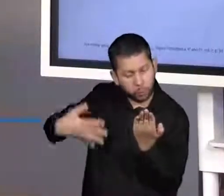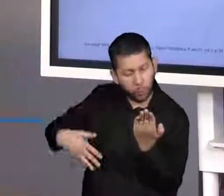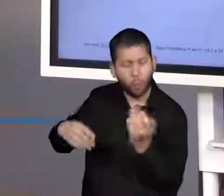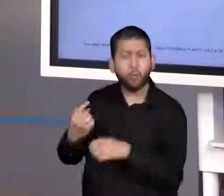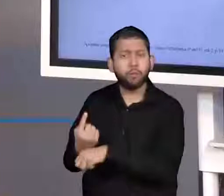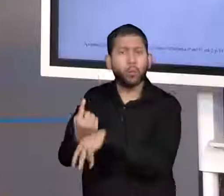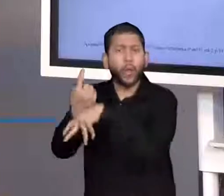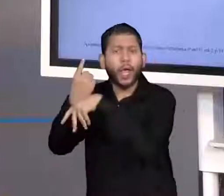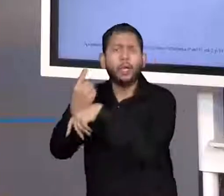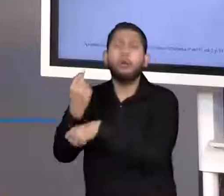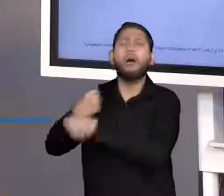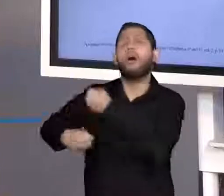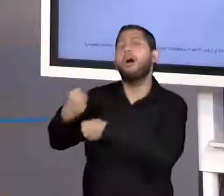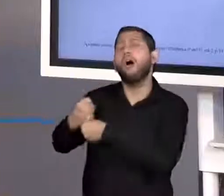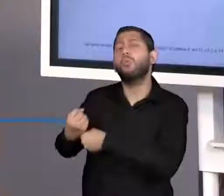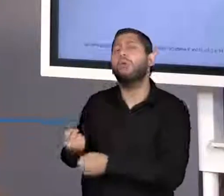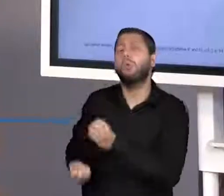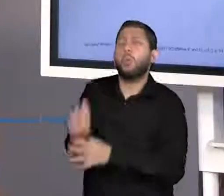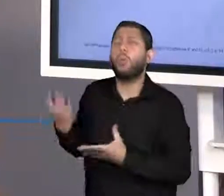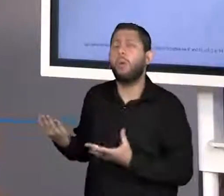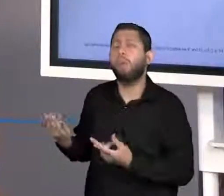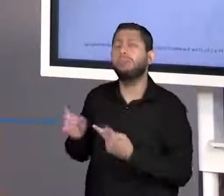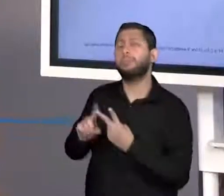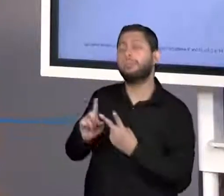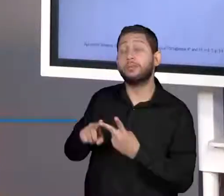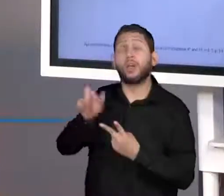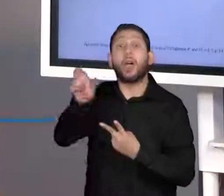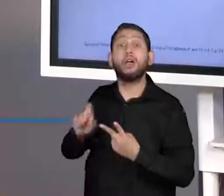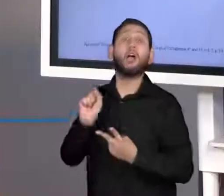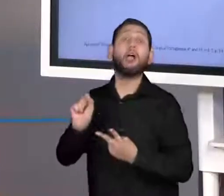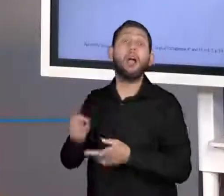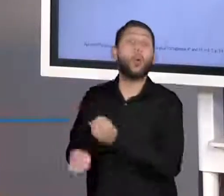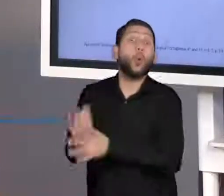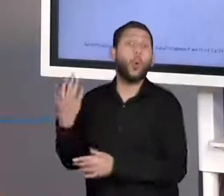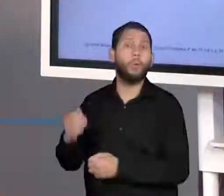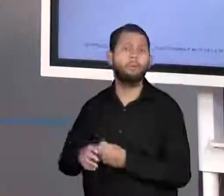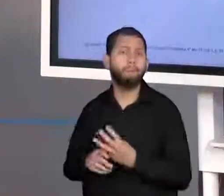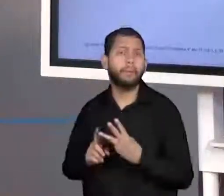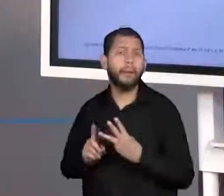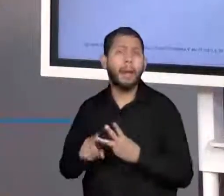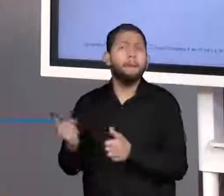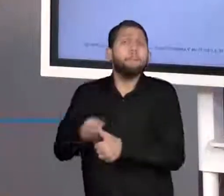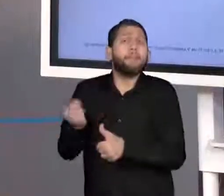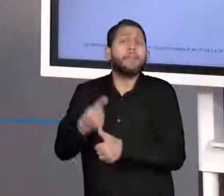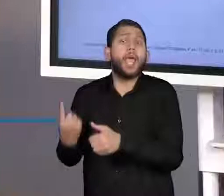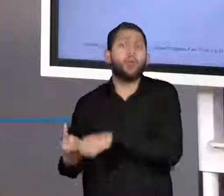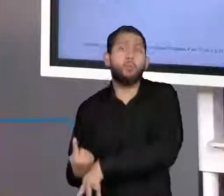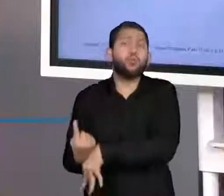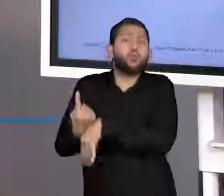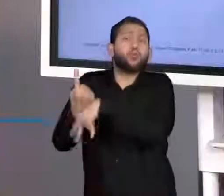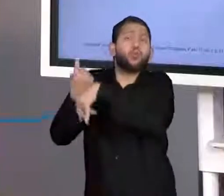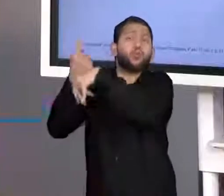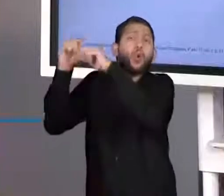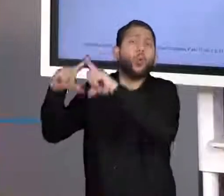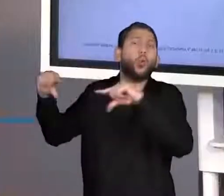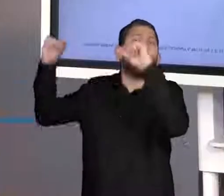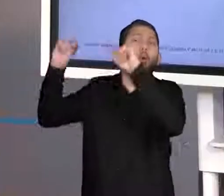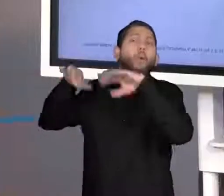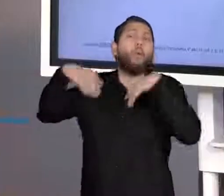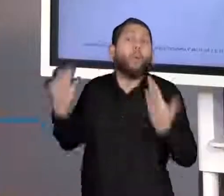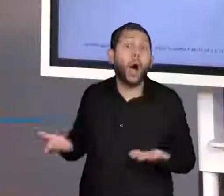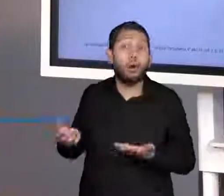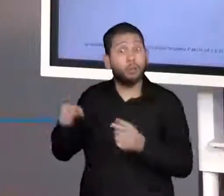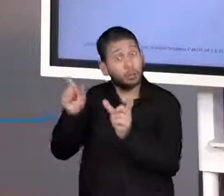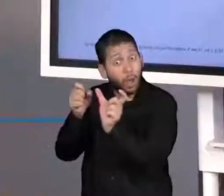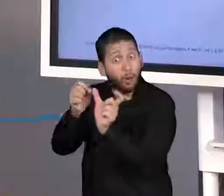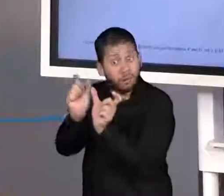vamos conhecer aí um verbete e vamos trabalhar em cima desse verbete, construindo um novo verbete. Tudo bem? Então, presta atenção,